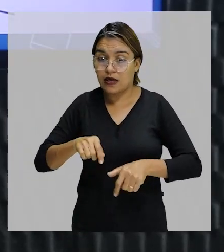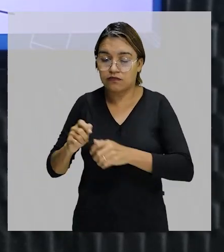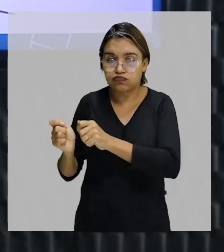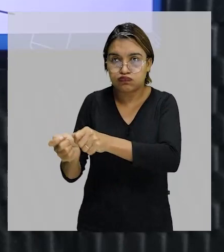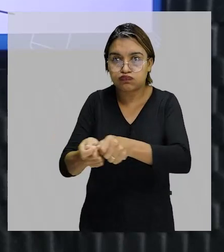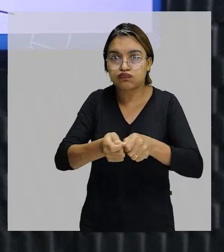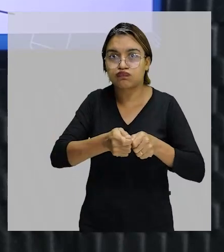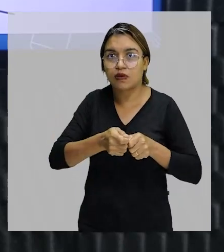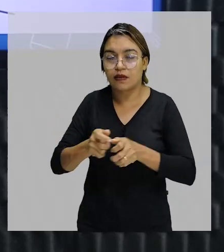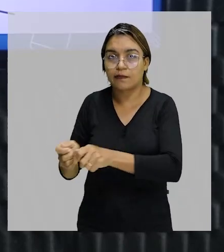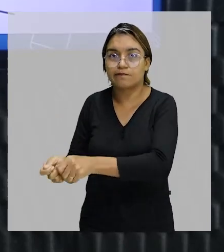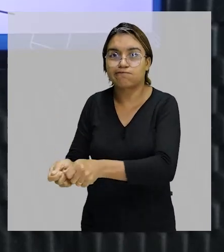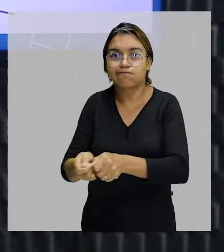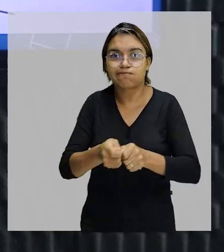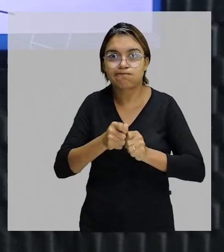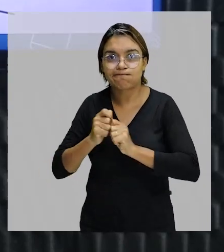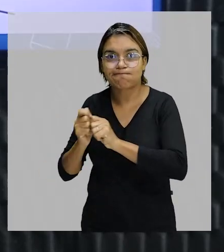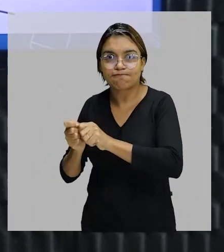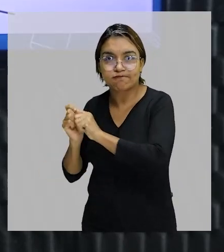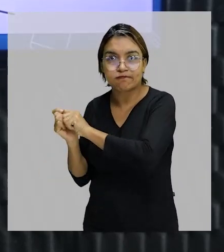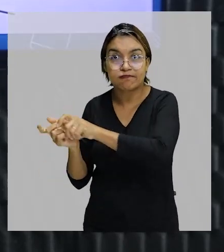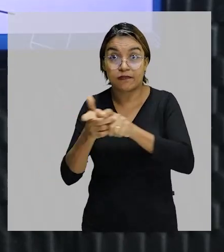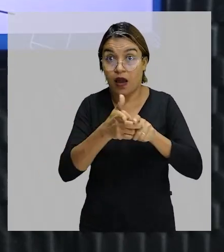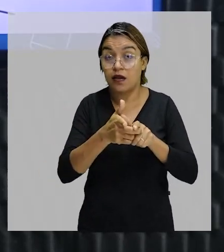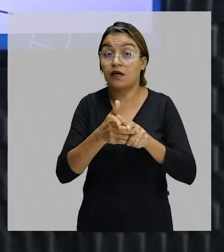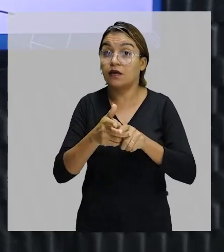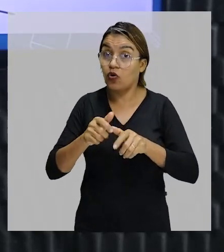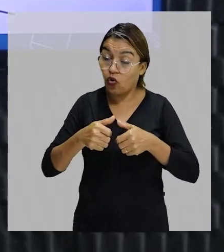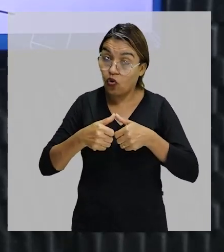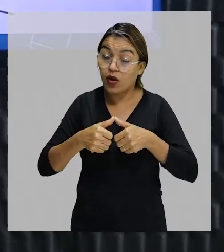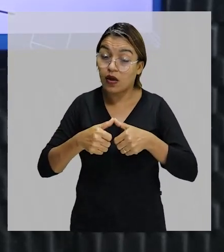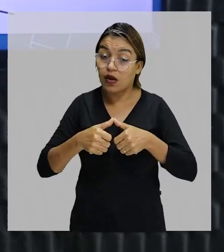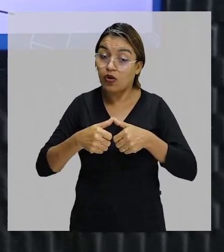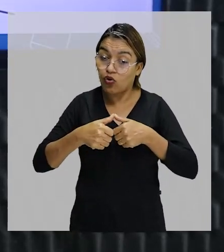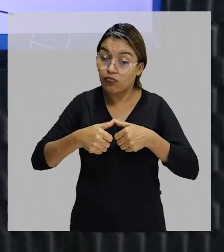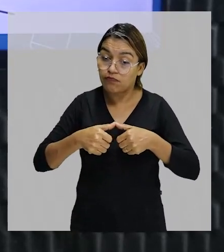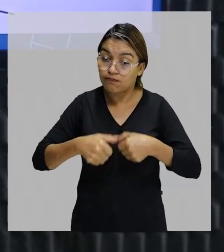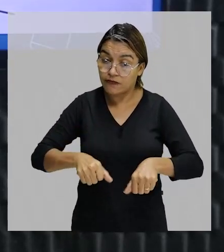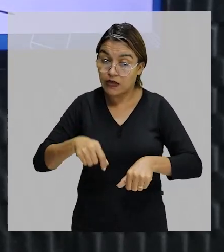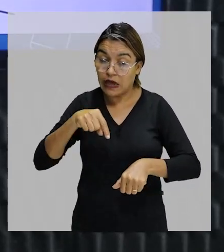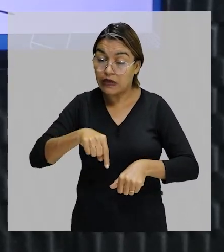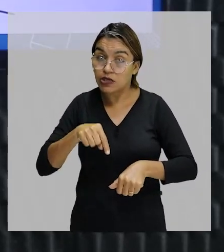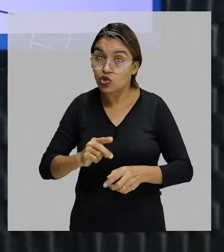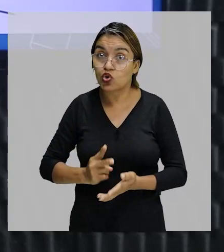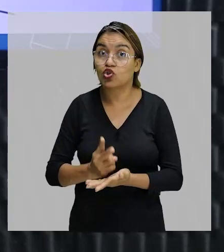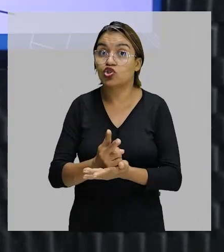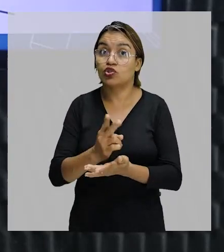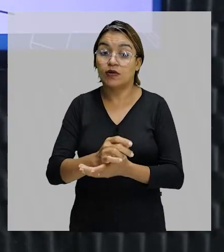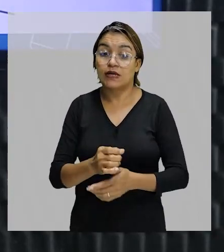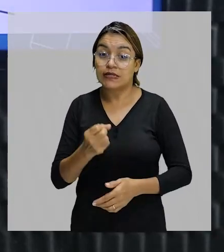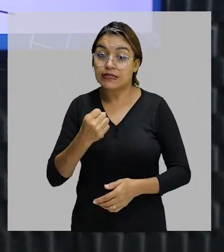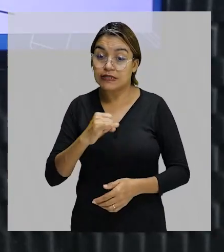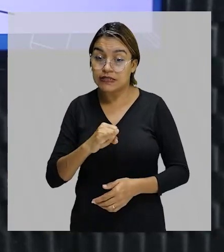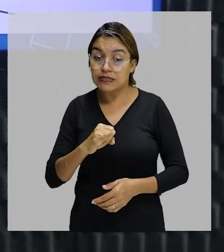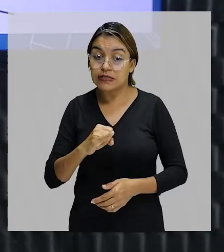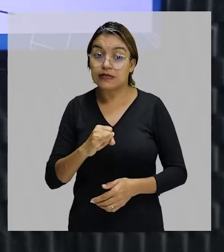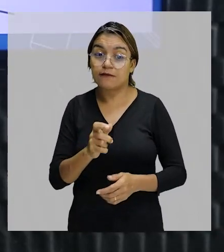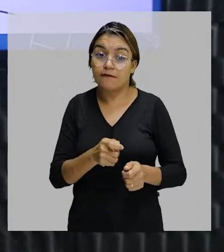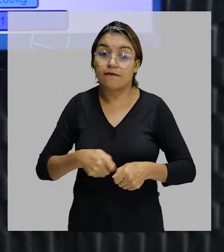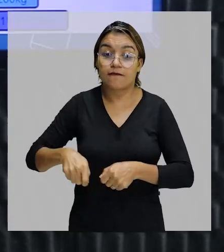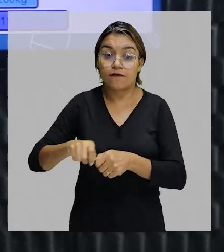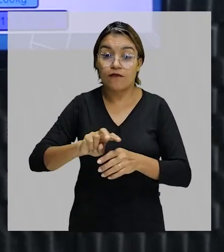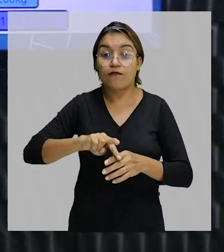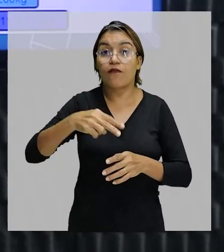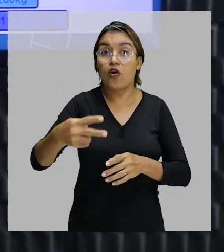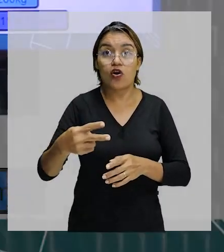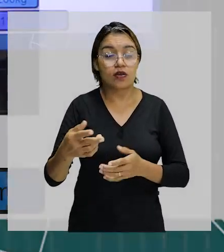pode sair dessa área. Se assim ele sair, o salto não será validado. A bola não caiu dentro dessa área. O arremesso também não será